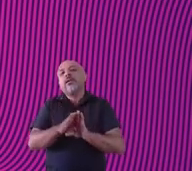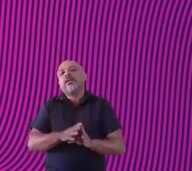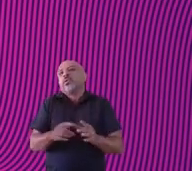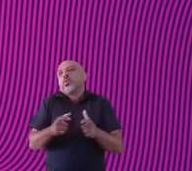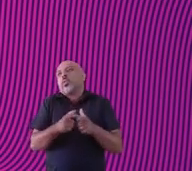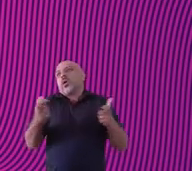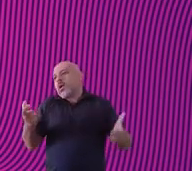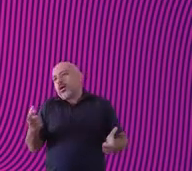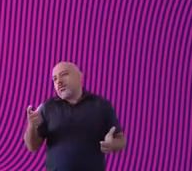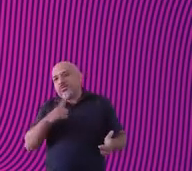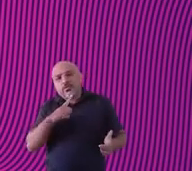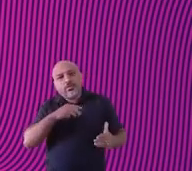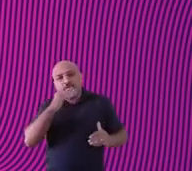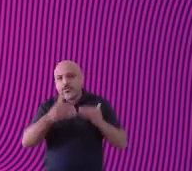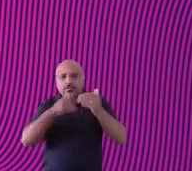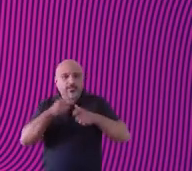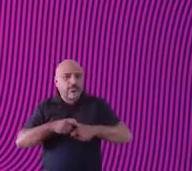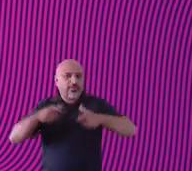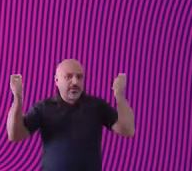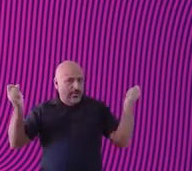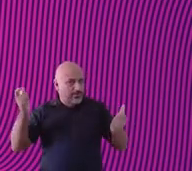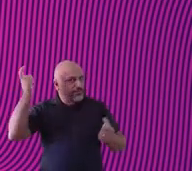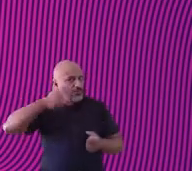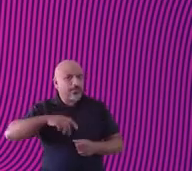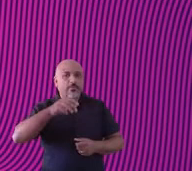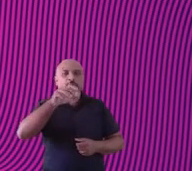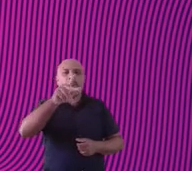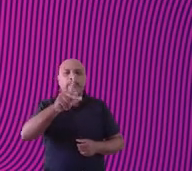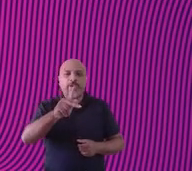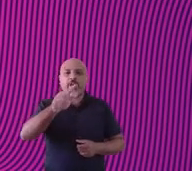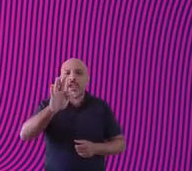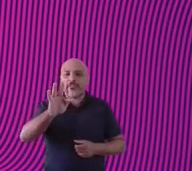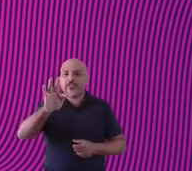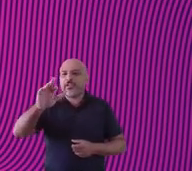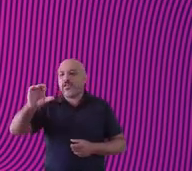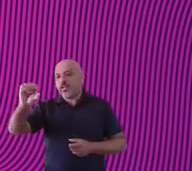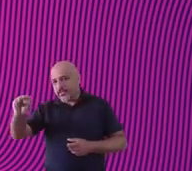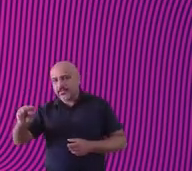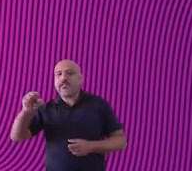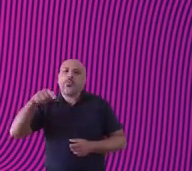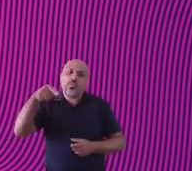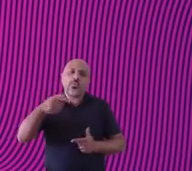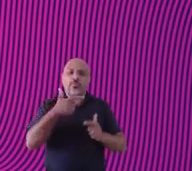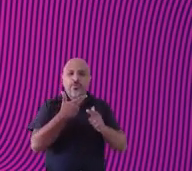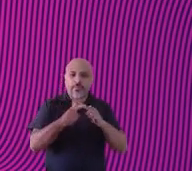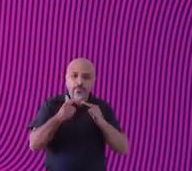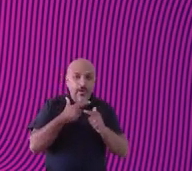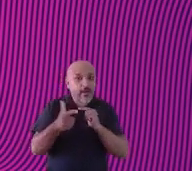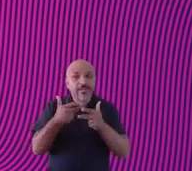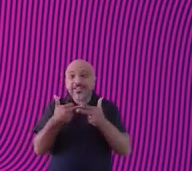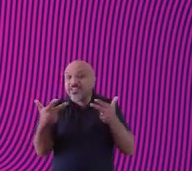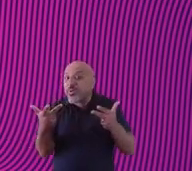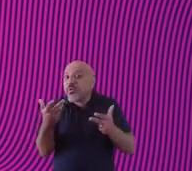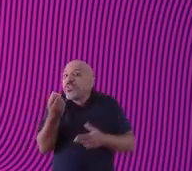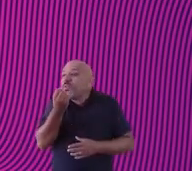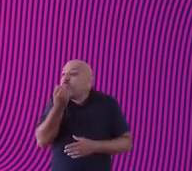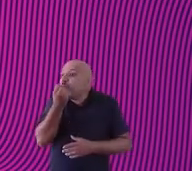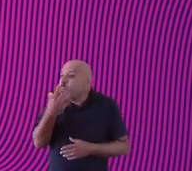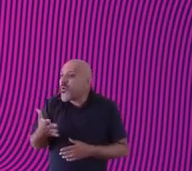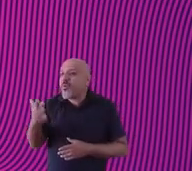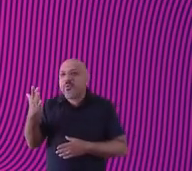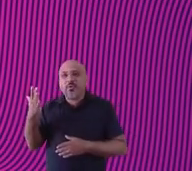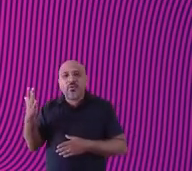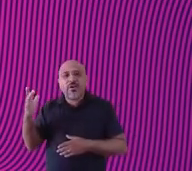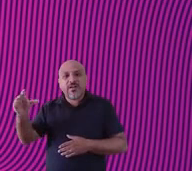de superioridade em termos de PSS né O problema é que com tanta coisa boa né na